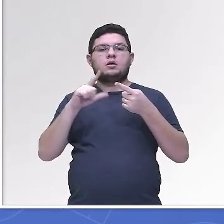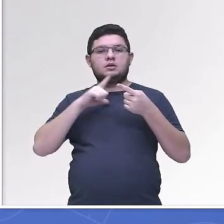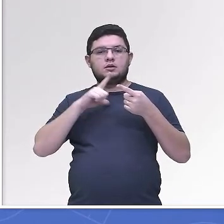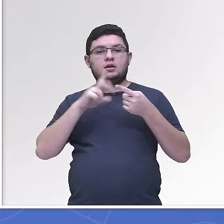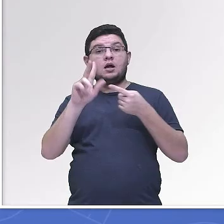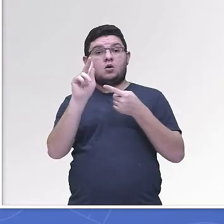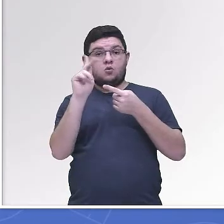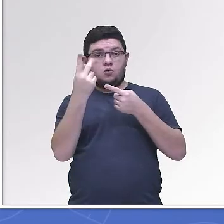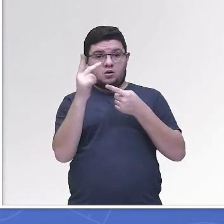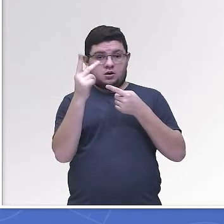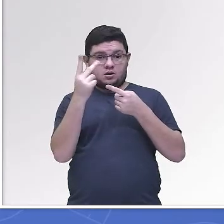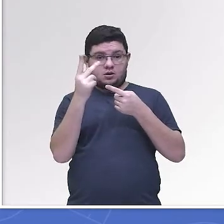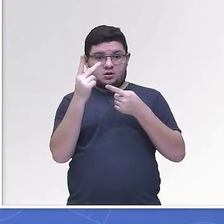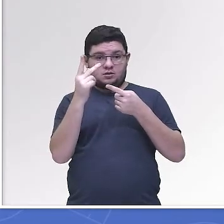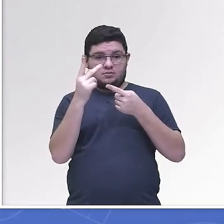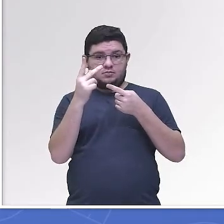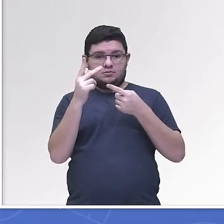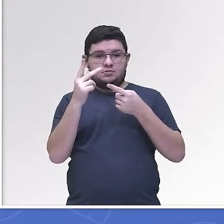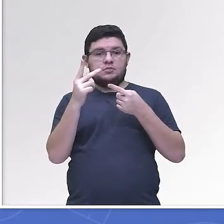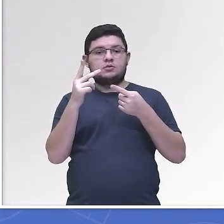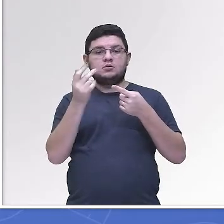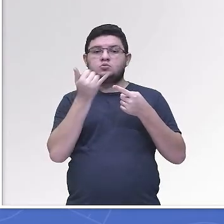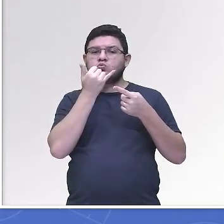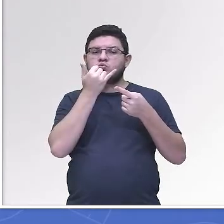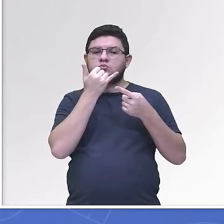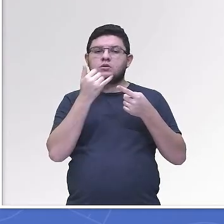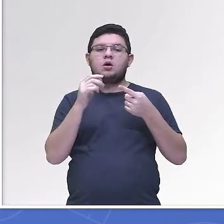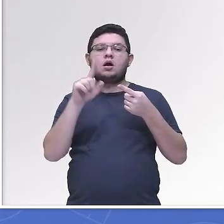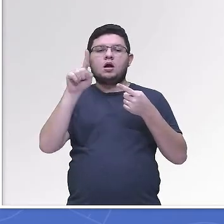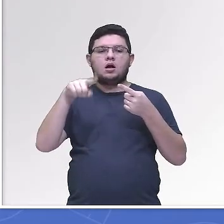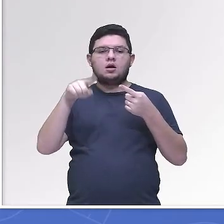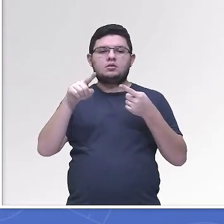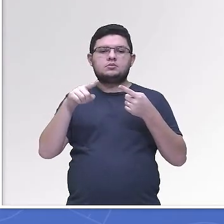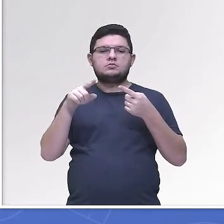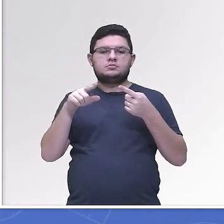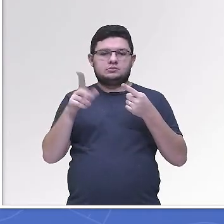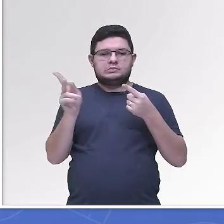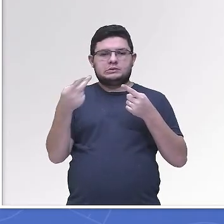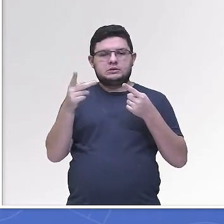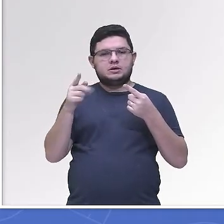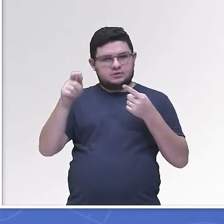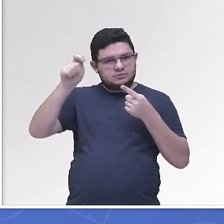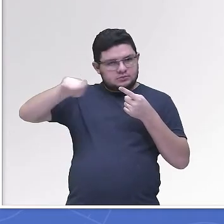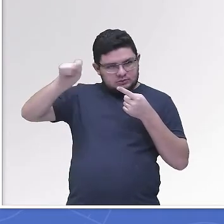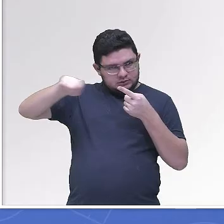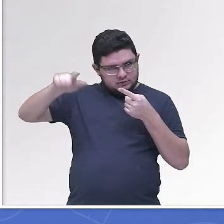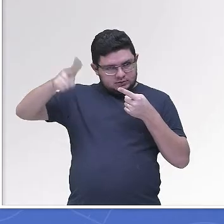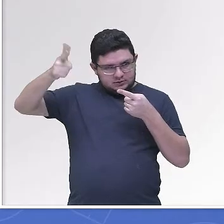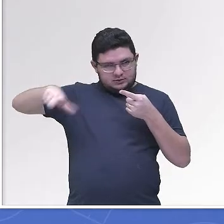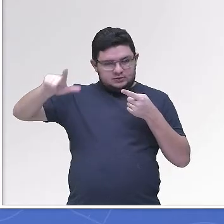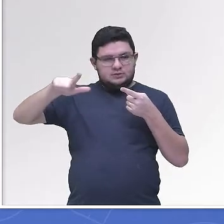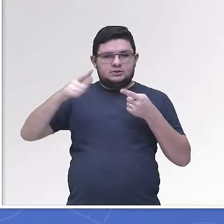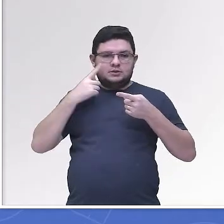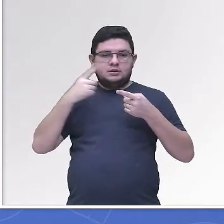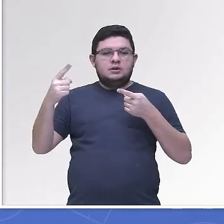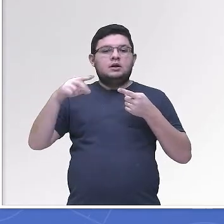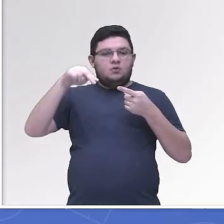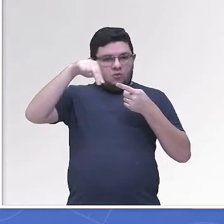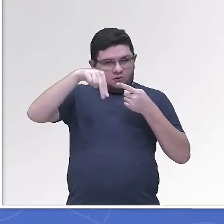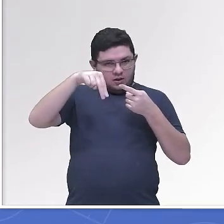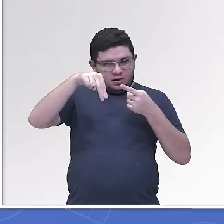é o NH3, vou apagar bem aqui, desfazer. Amônia é o NH3,